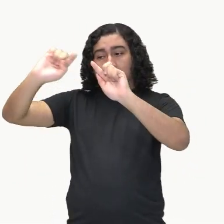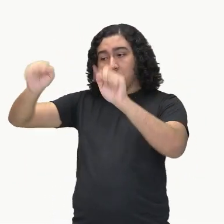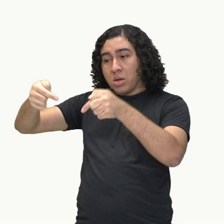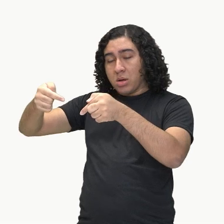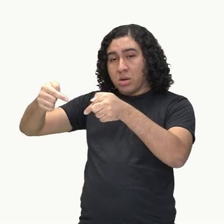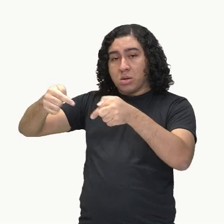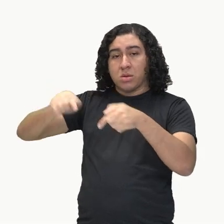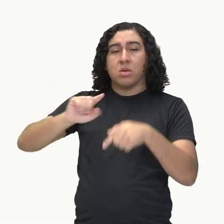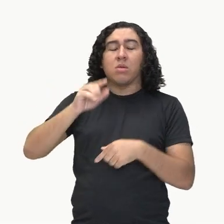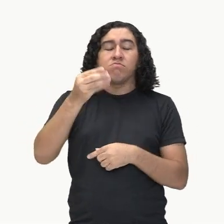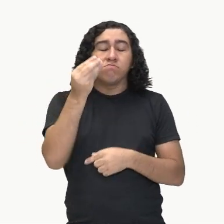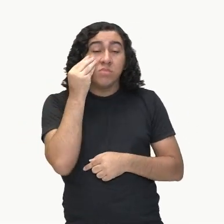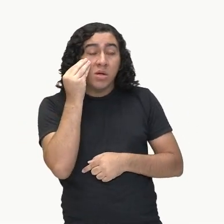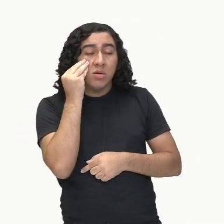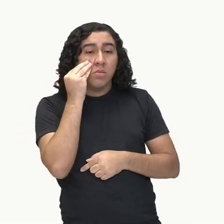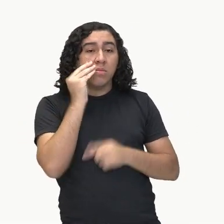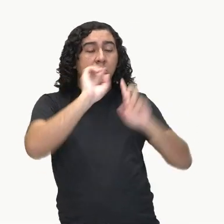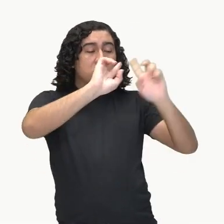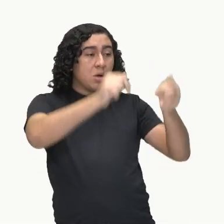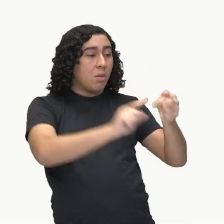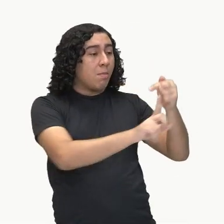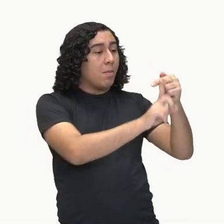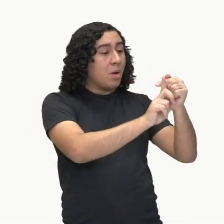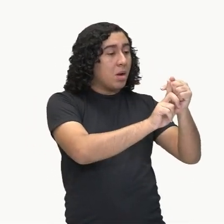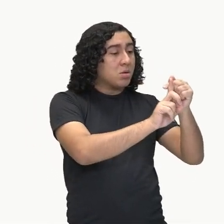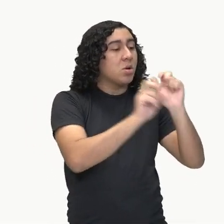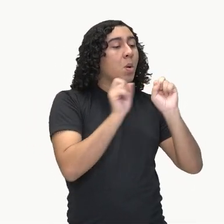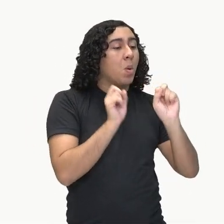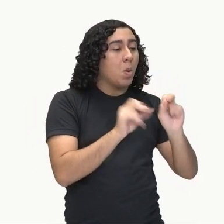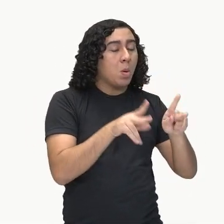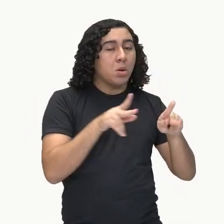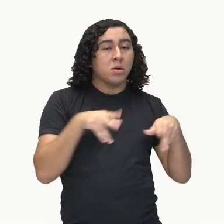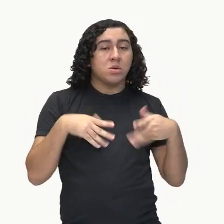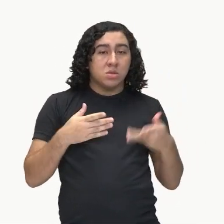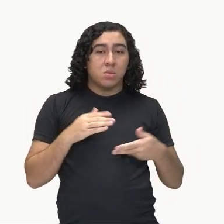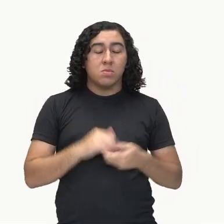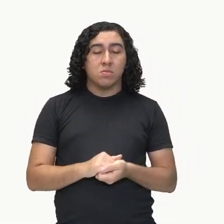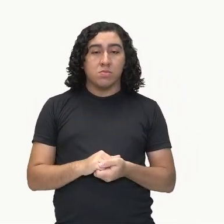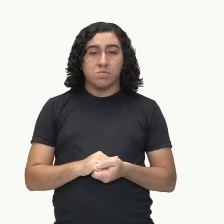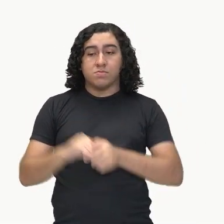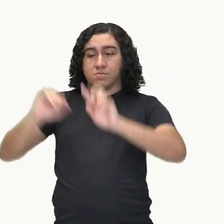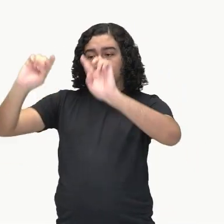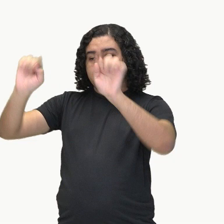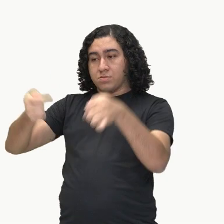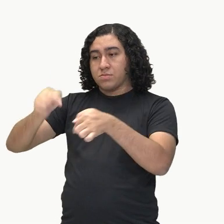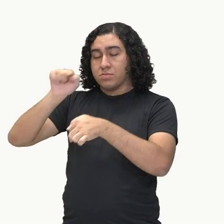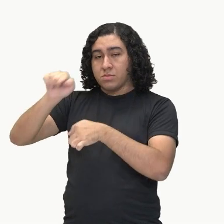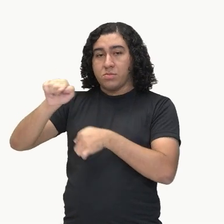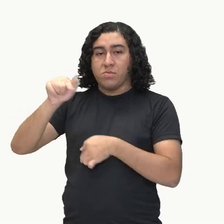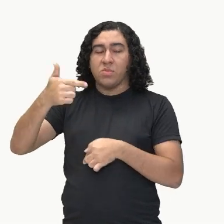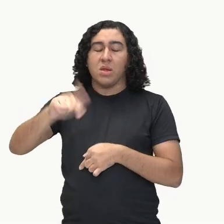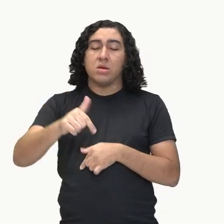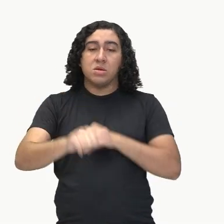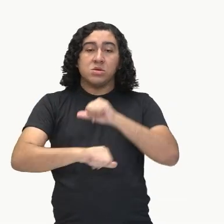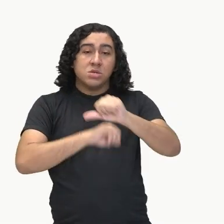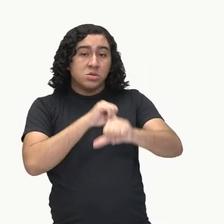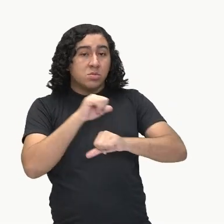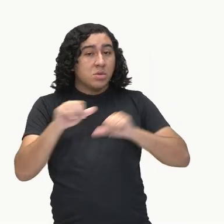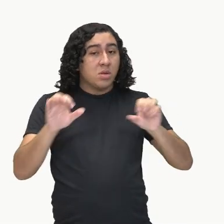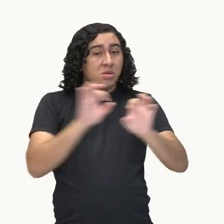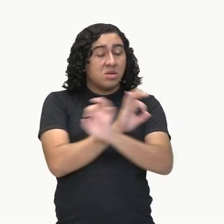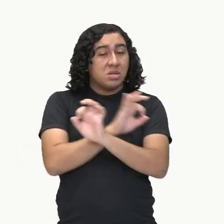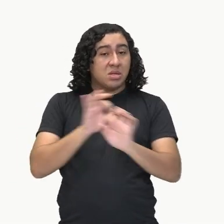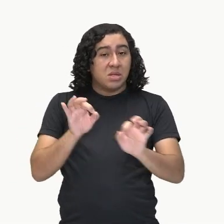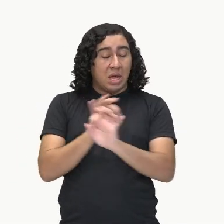frente do parêntese. É o sinal de mais, então o polinômio vai sair sem ter alteração nenhuma de